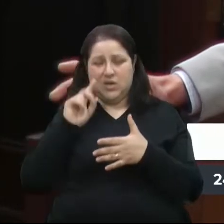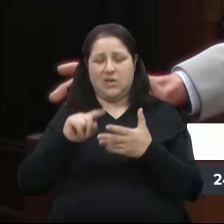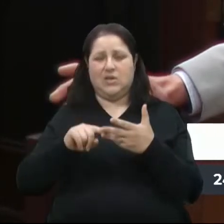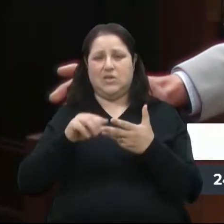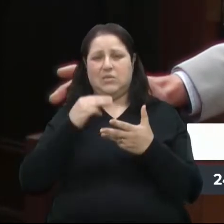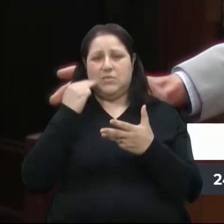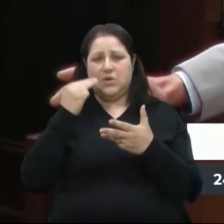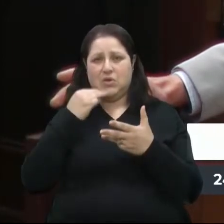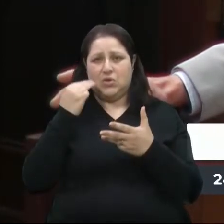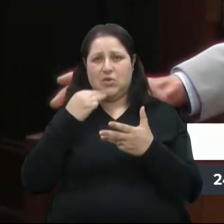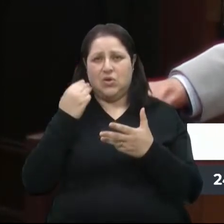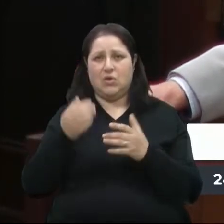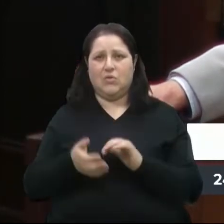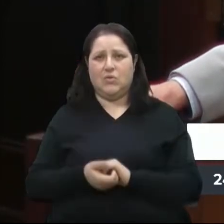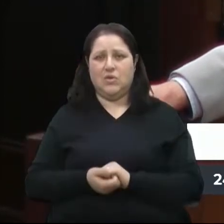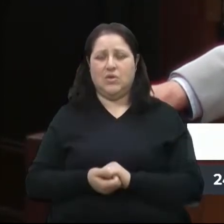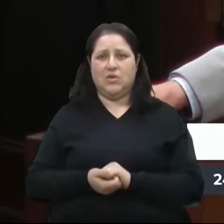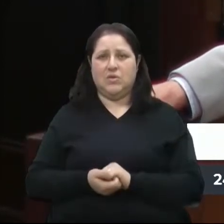não se vê